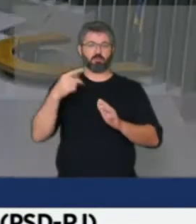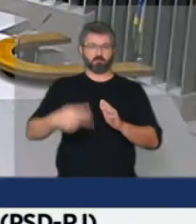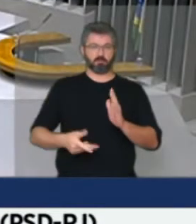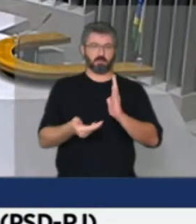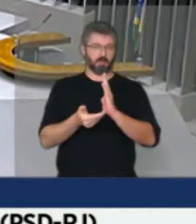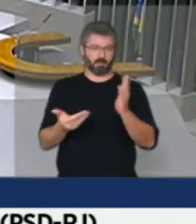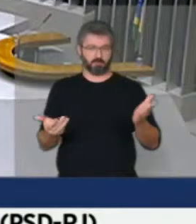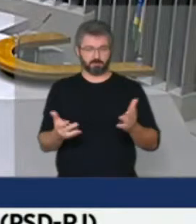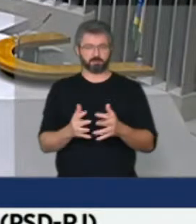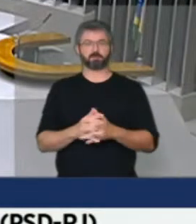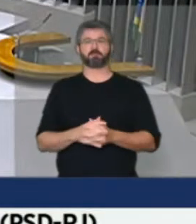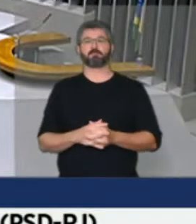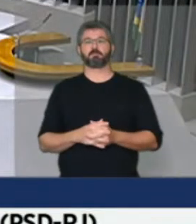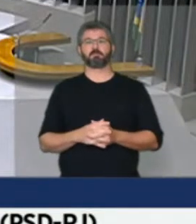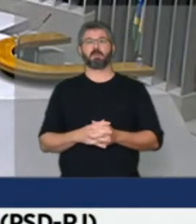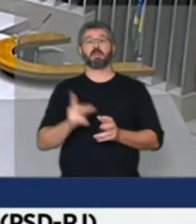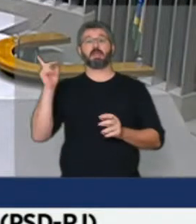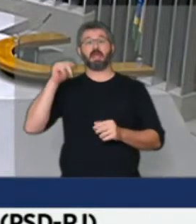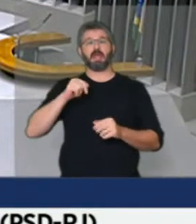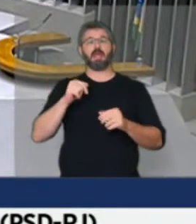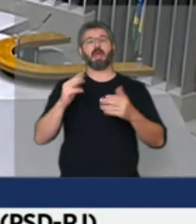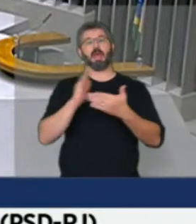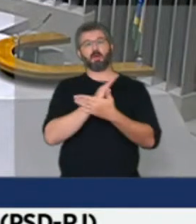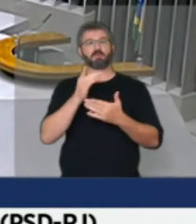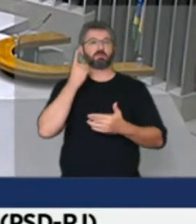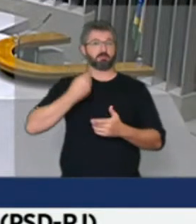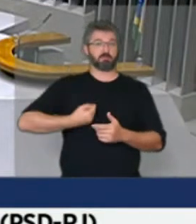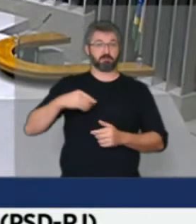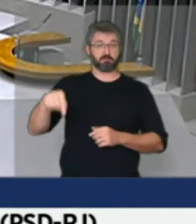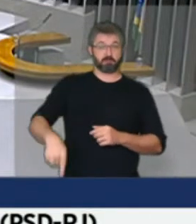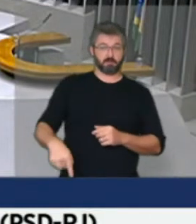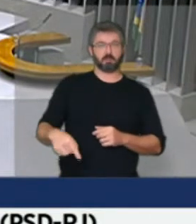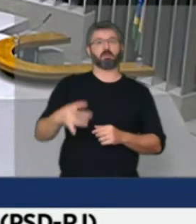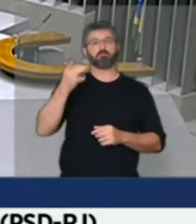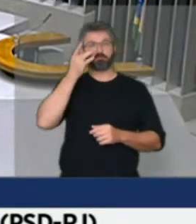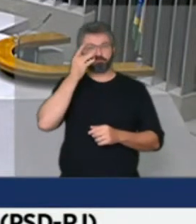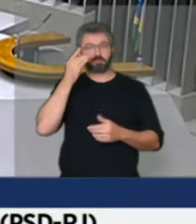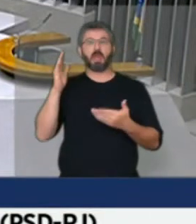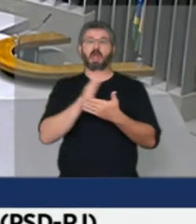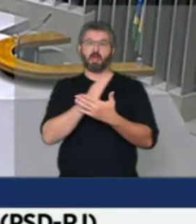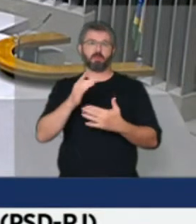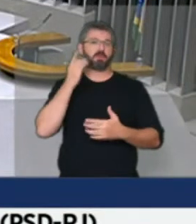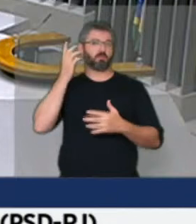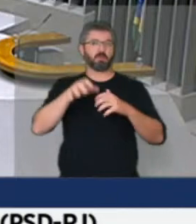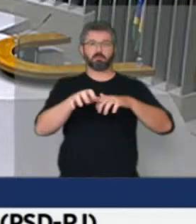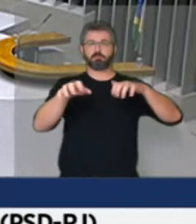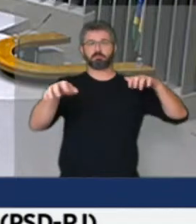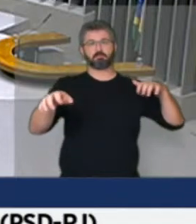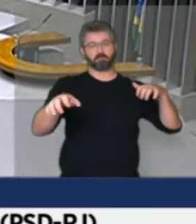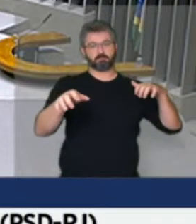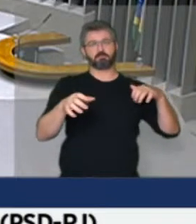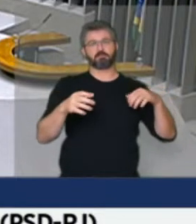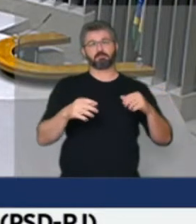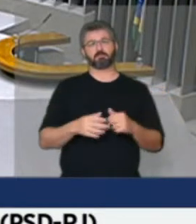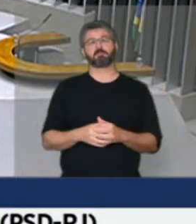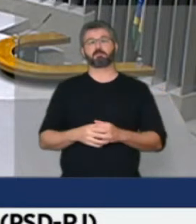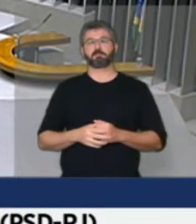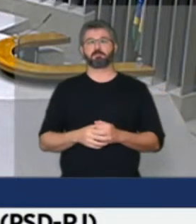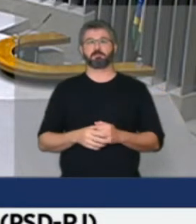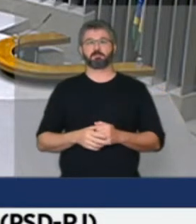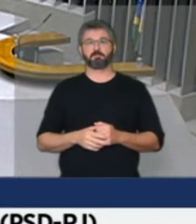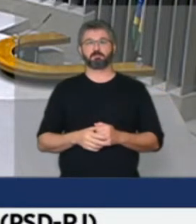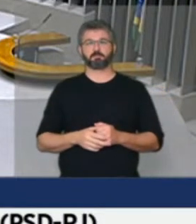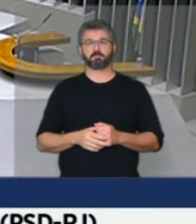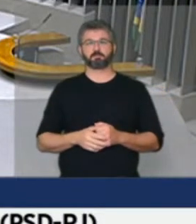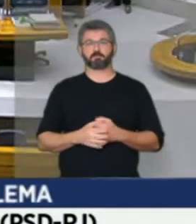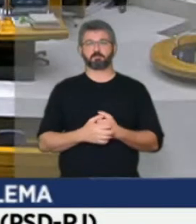plenária semipresencial. Vários deputados e deputadas estão presentes aqui no plenário, Ulisses Guimarães, e